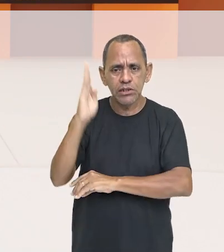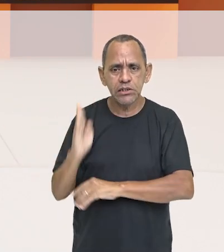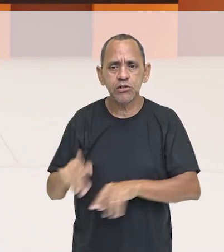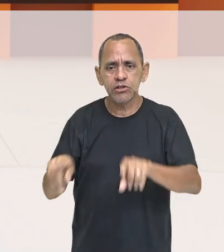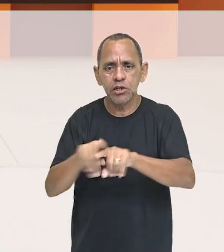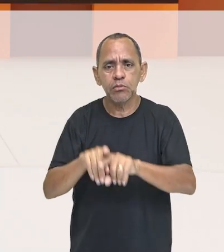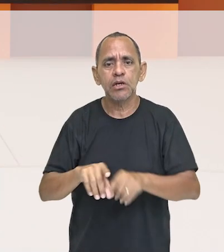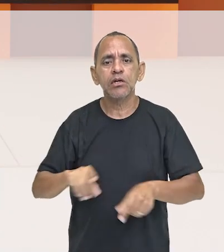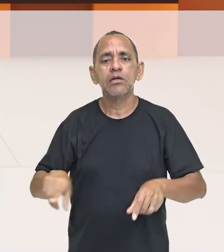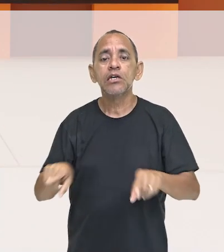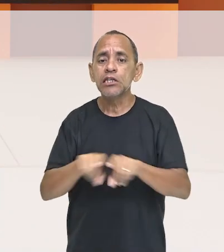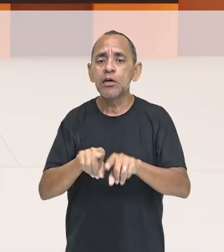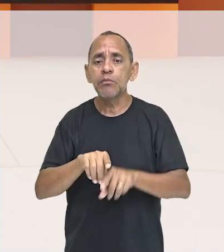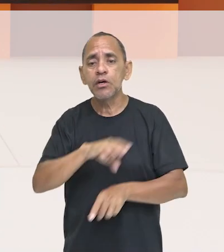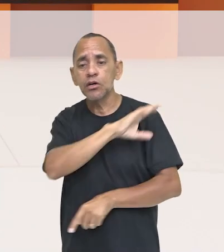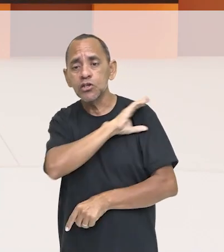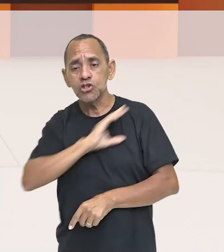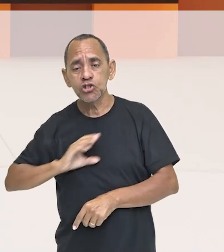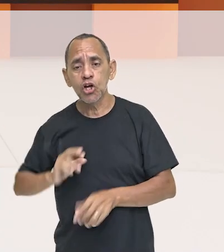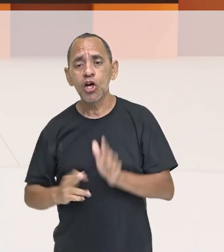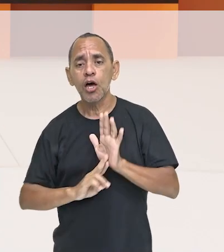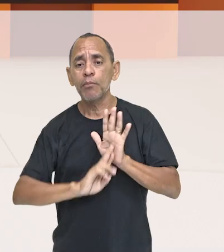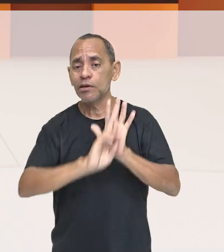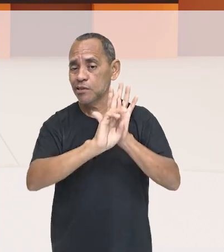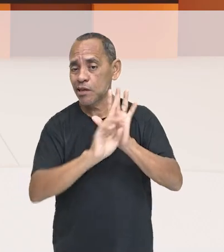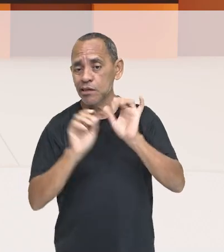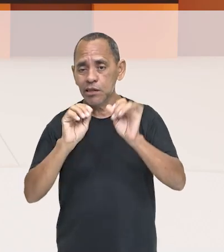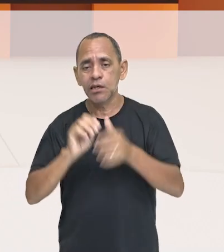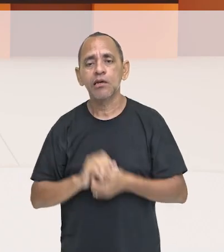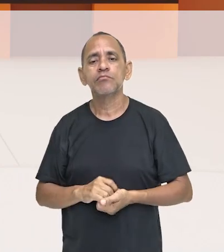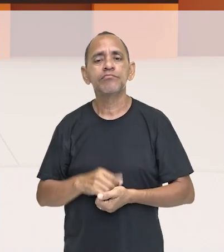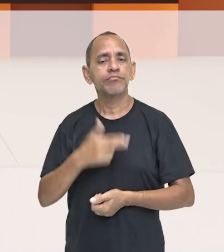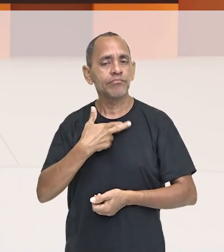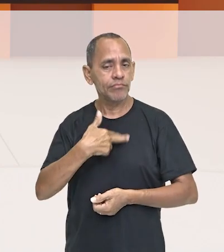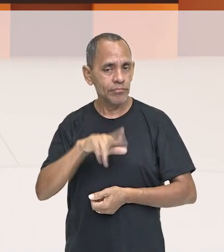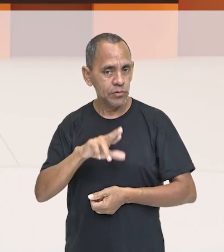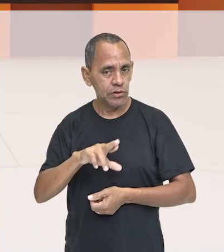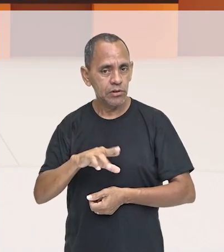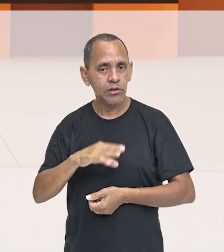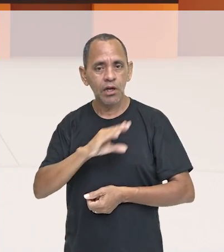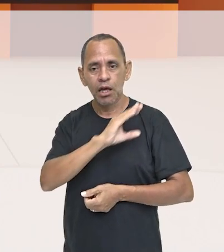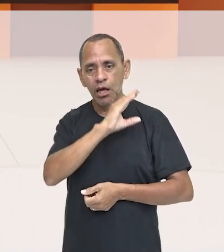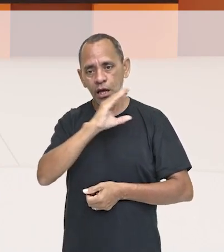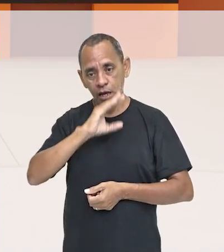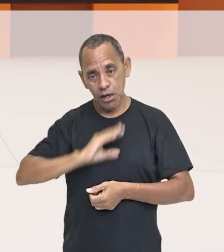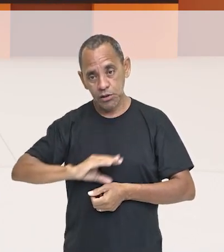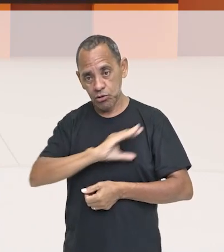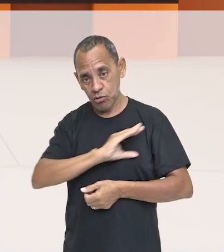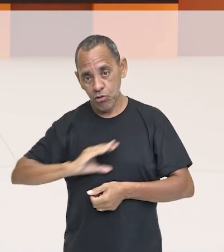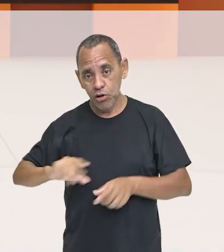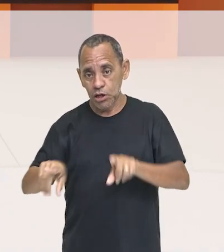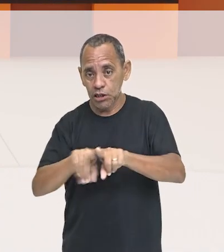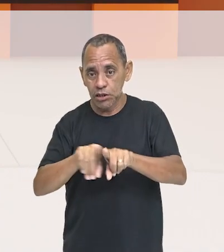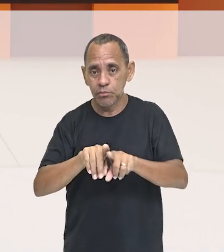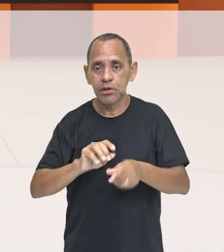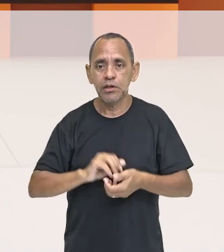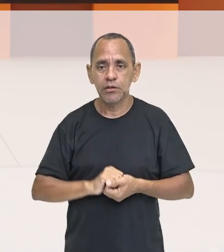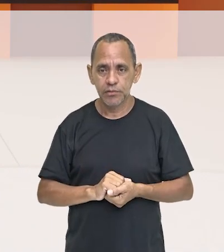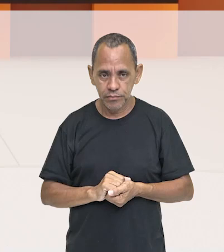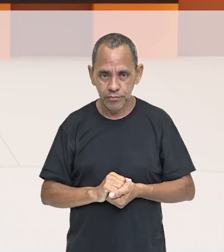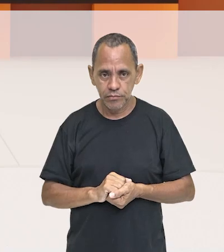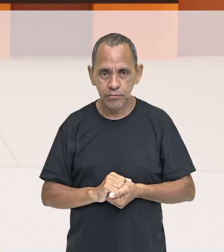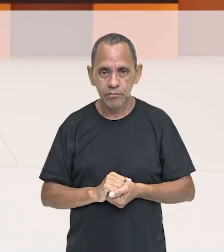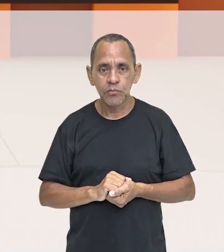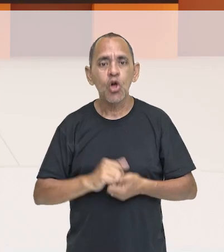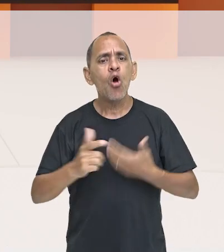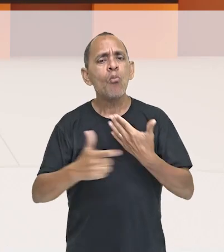representado pela religião católica. Isso demonstra, gente, o pluralismo interreligioso na Amazônia. O